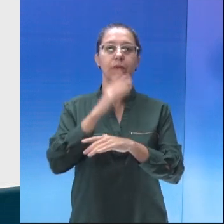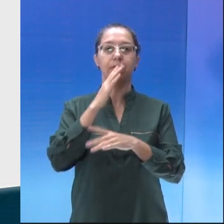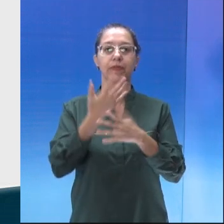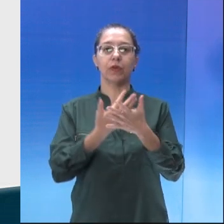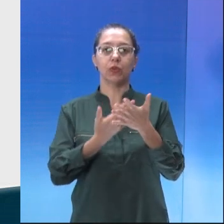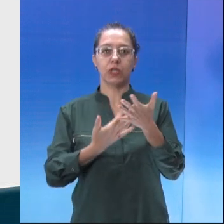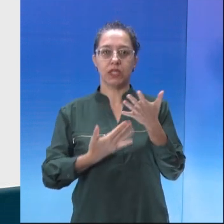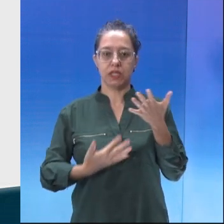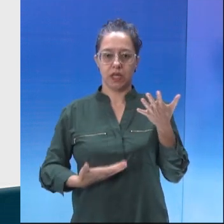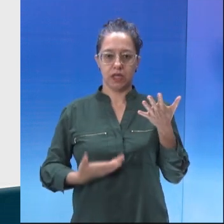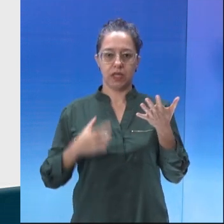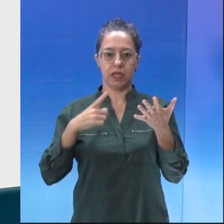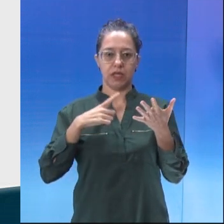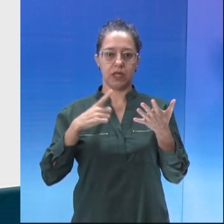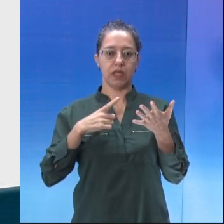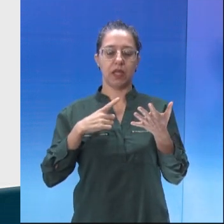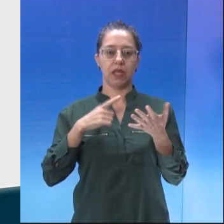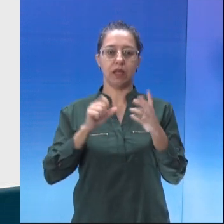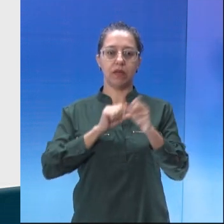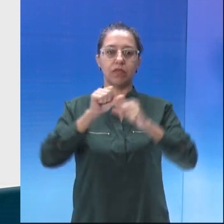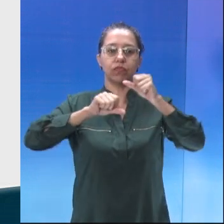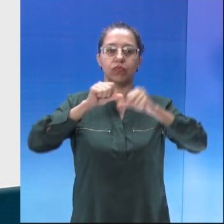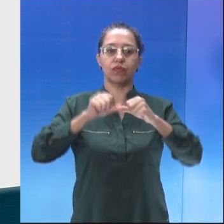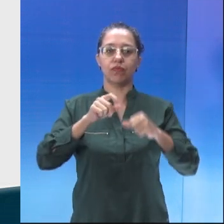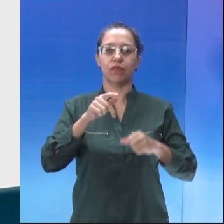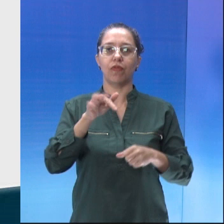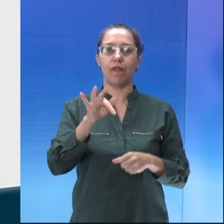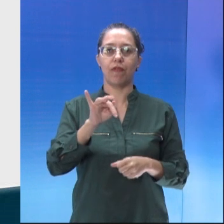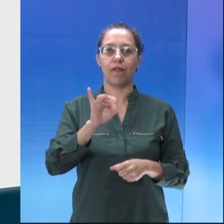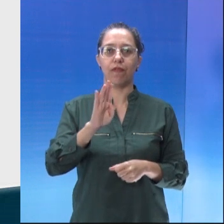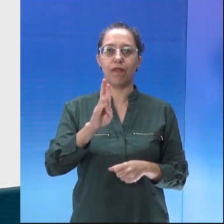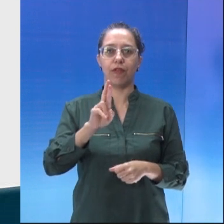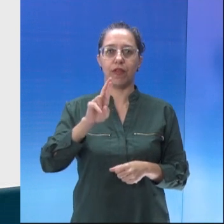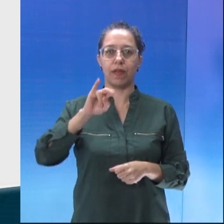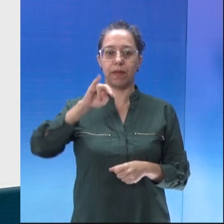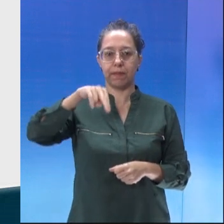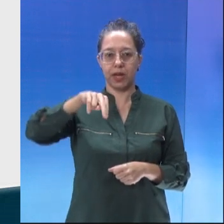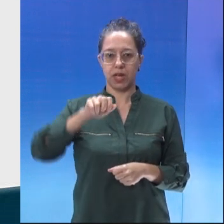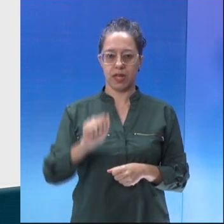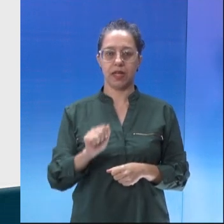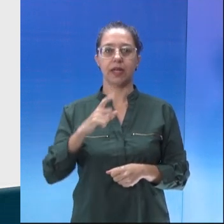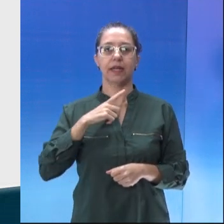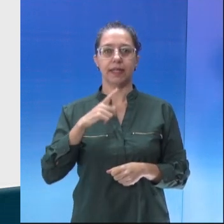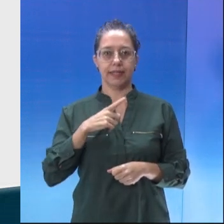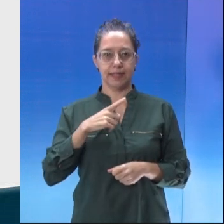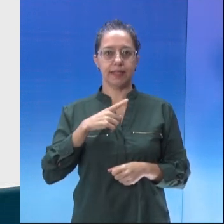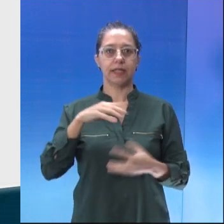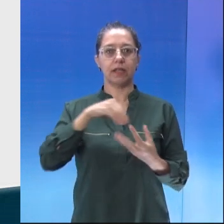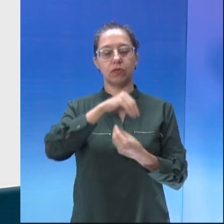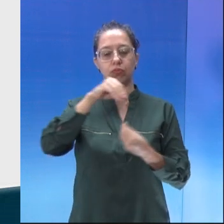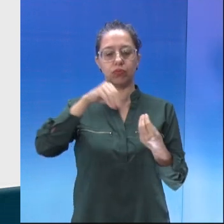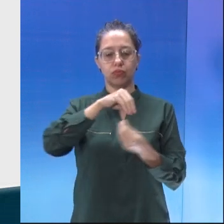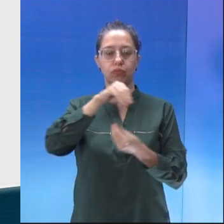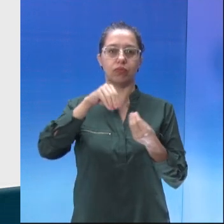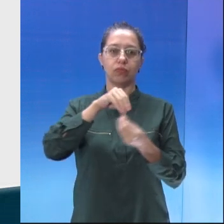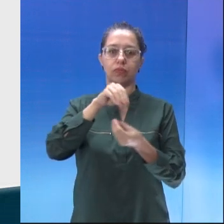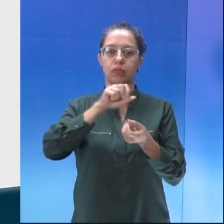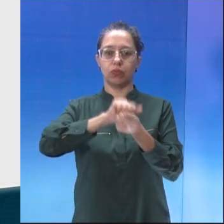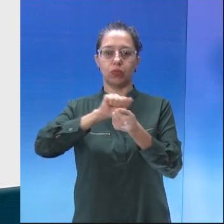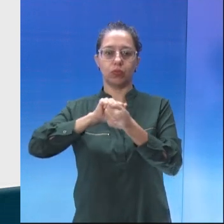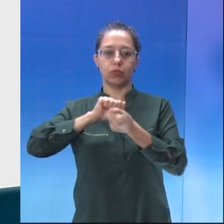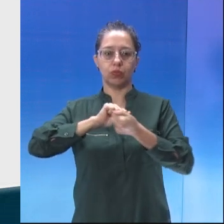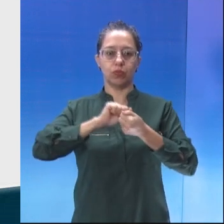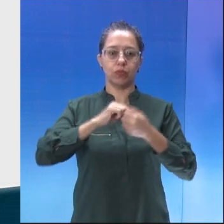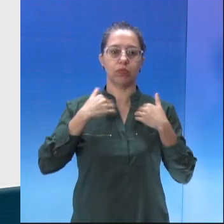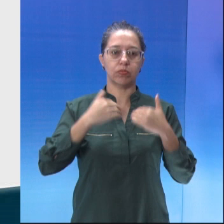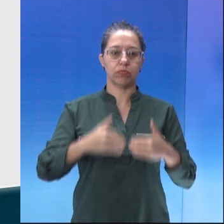principalmente na fibrina. Existe uma substância no nosso corpo que viaja aí pelo tecido sanguíneo, chamado